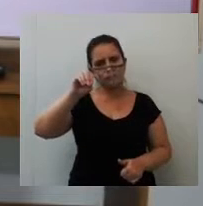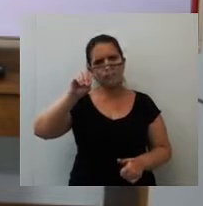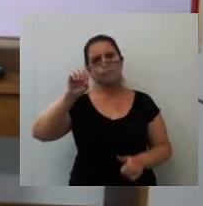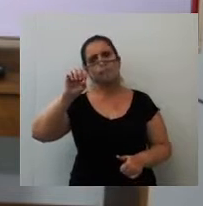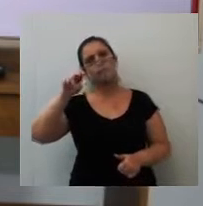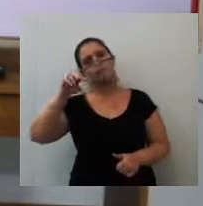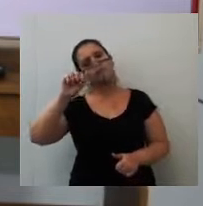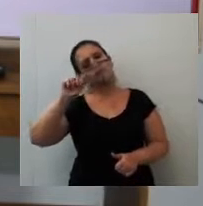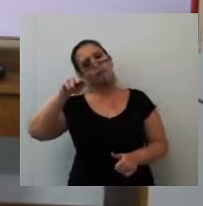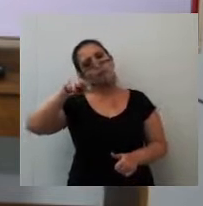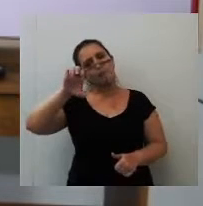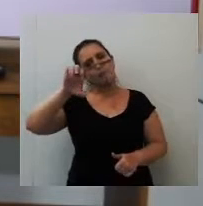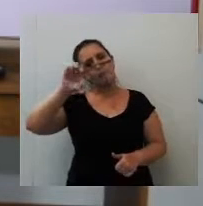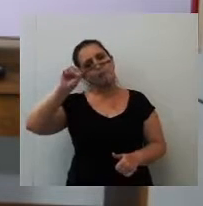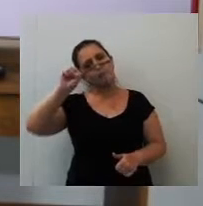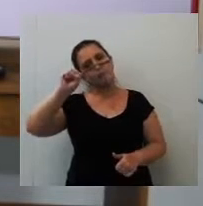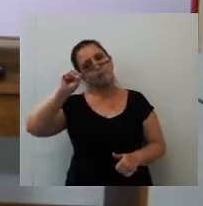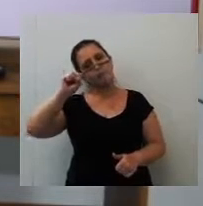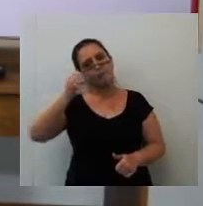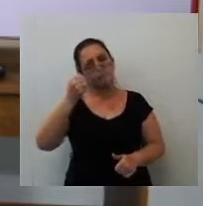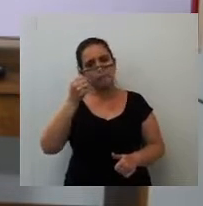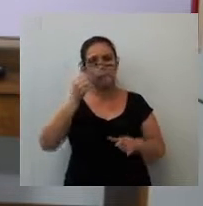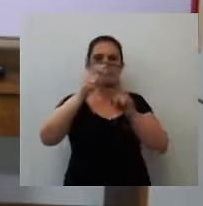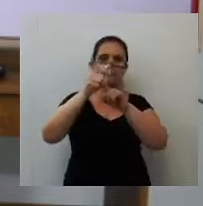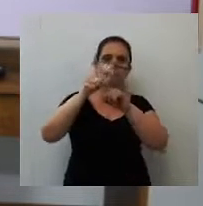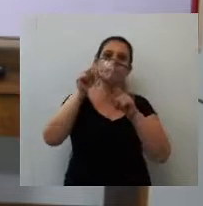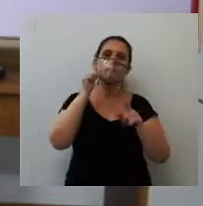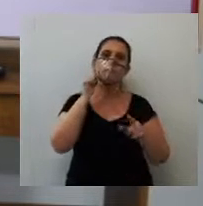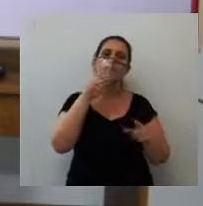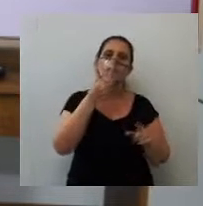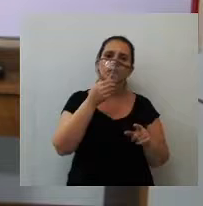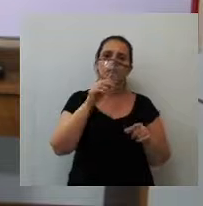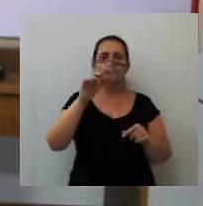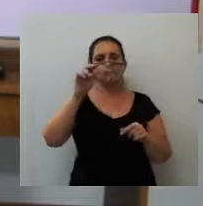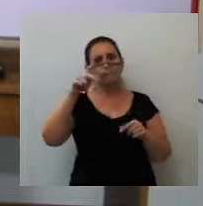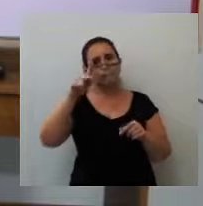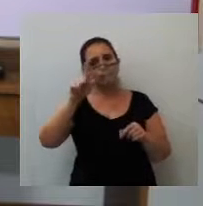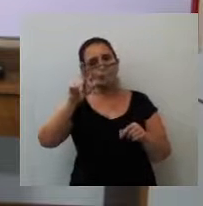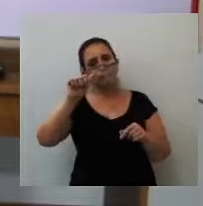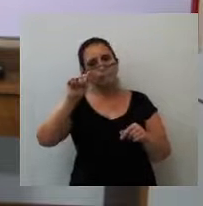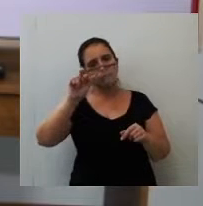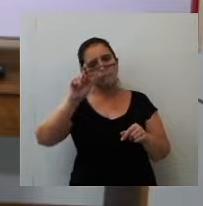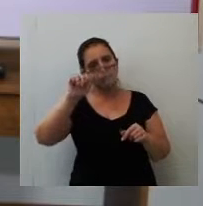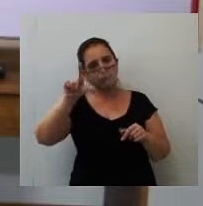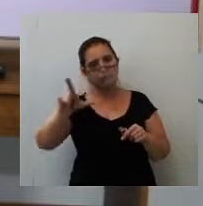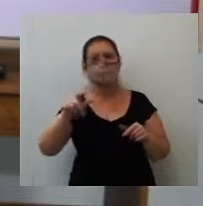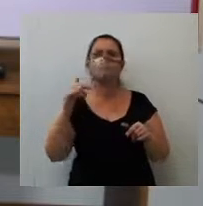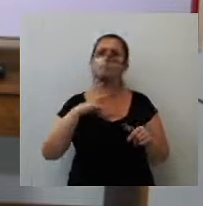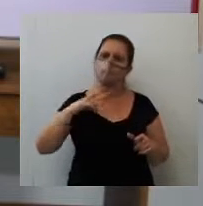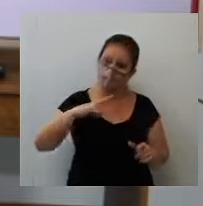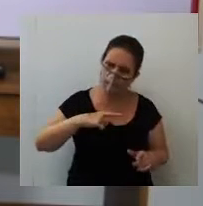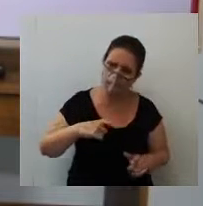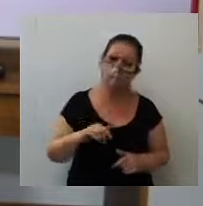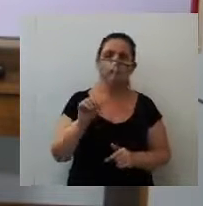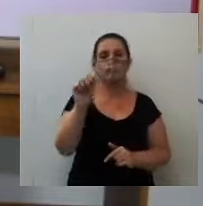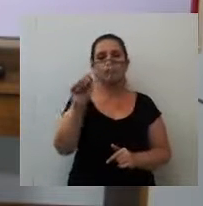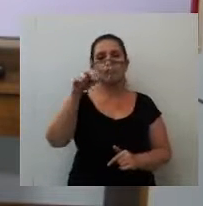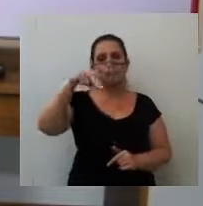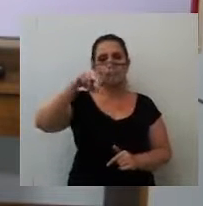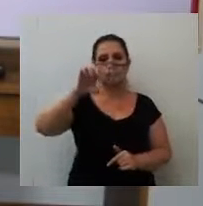anexos anexar anexas todo mundo existe o anexo existe